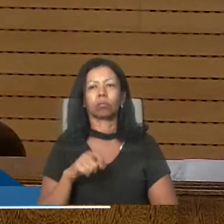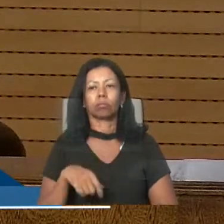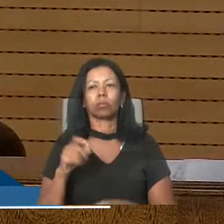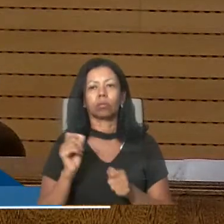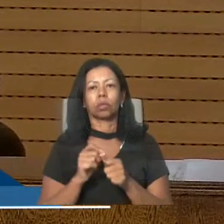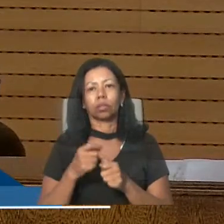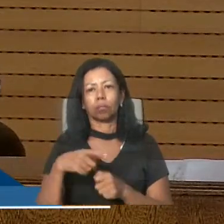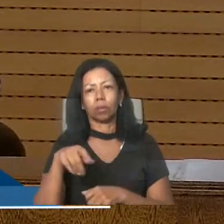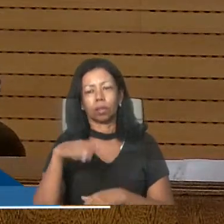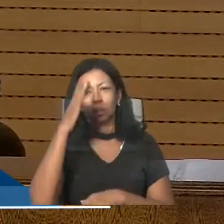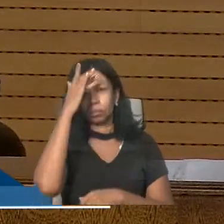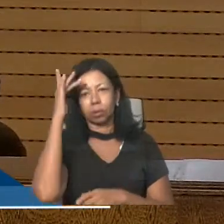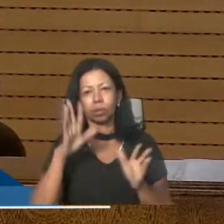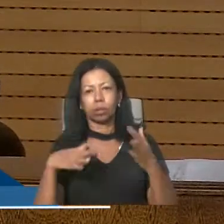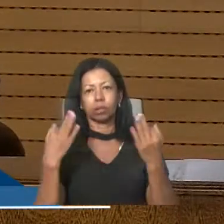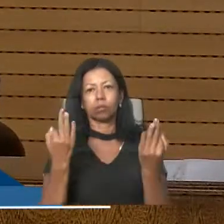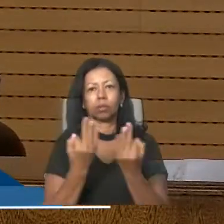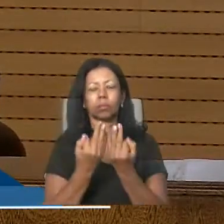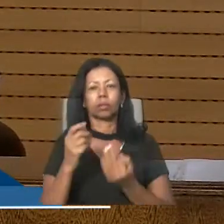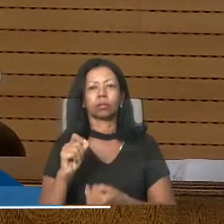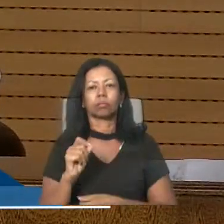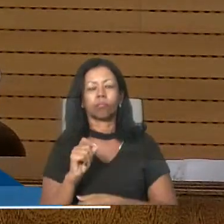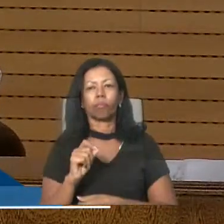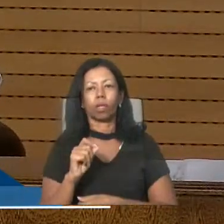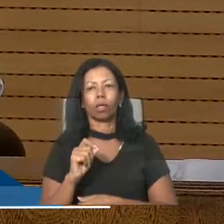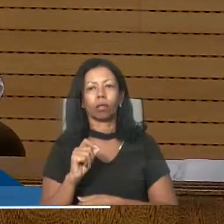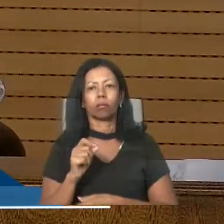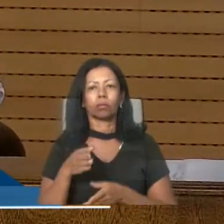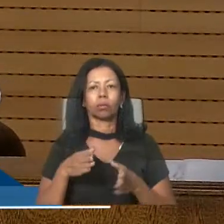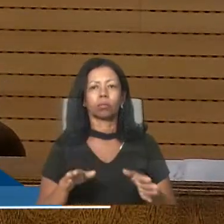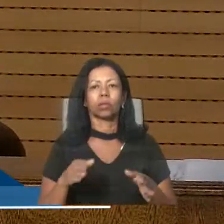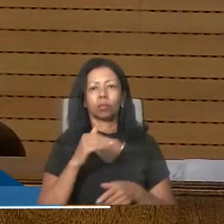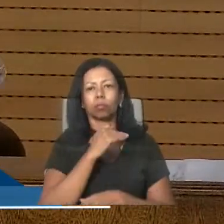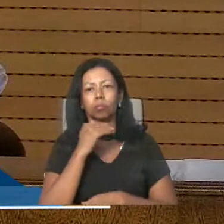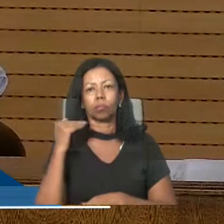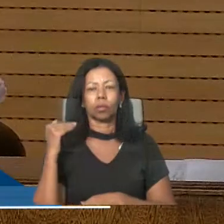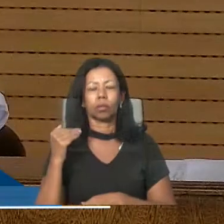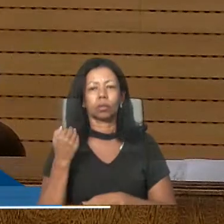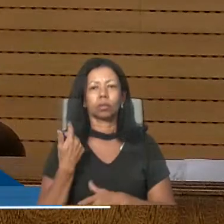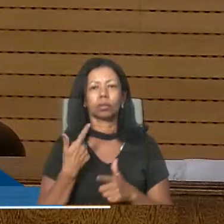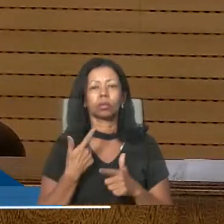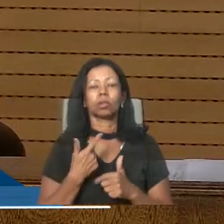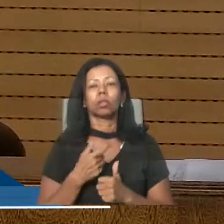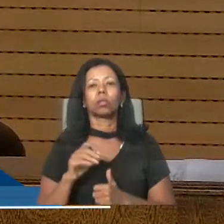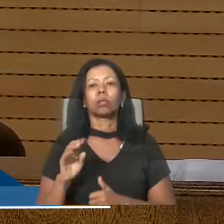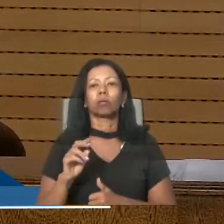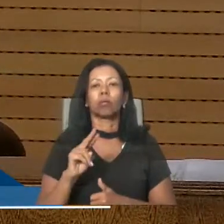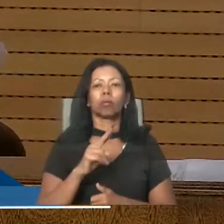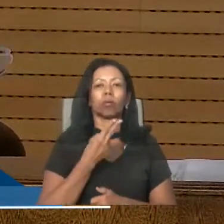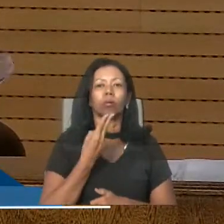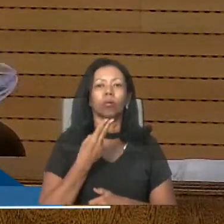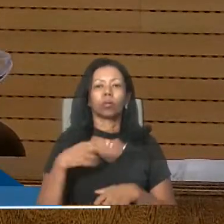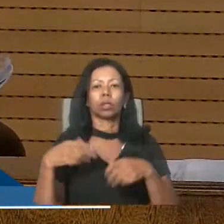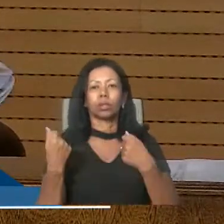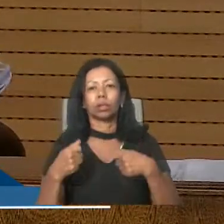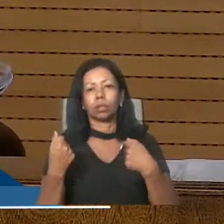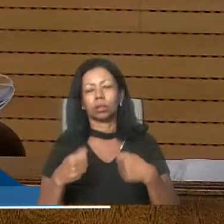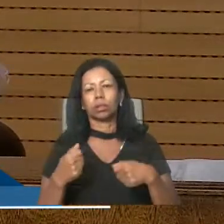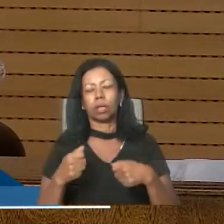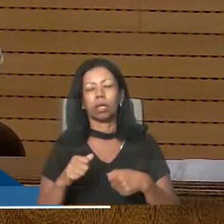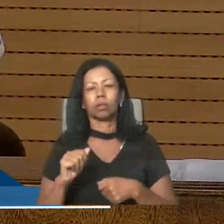aos cidadãos e das famílias em virtude de nascimento, morte, situações de vulnerabilidade temporária e de calamidade